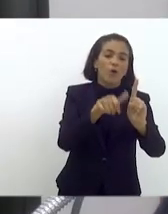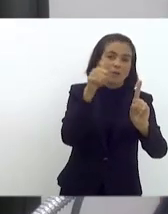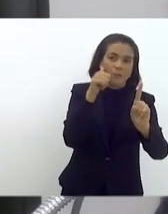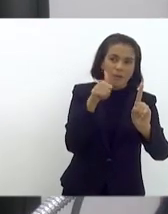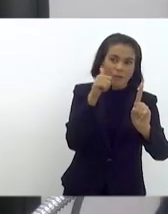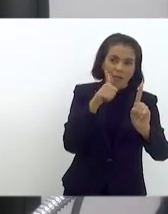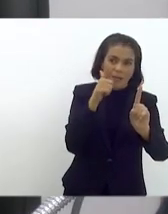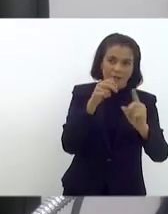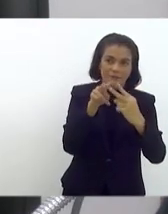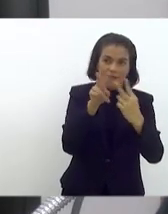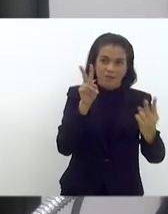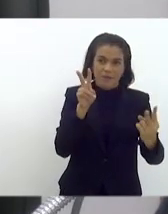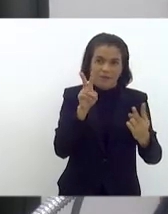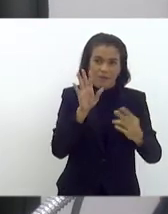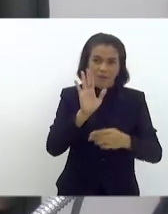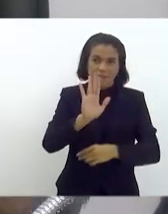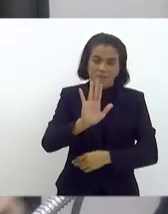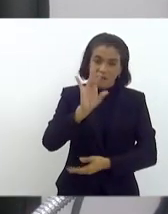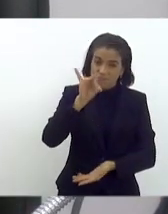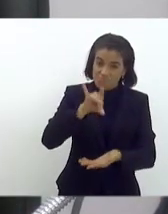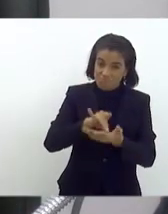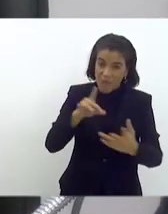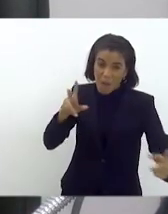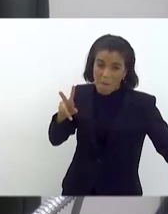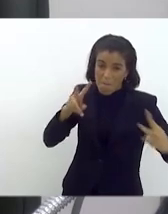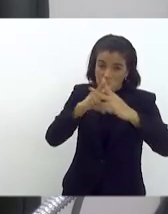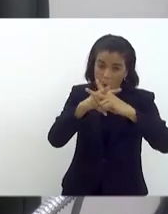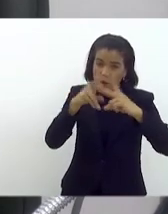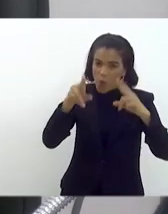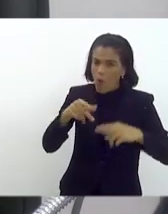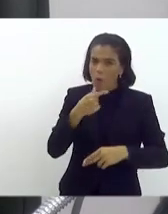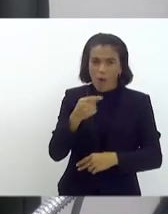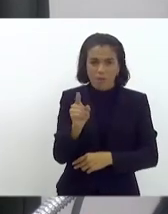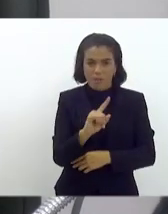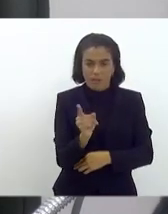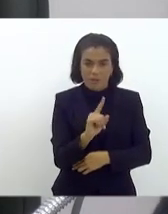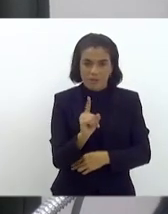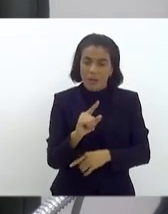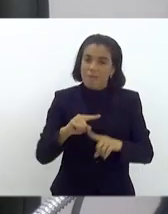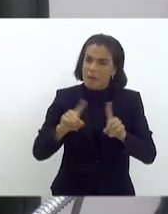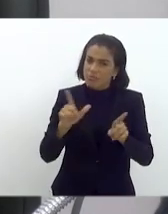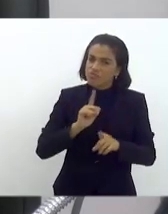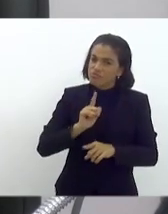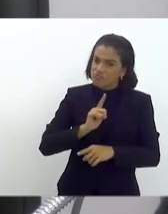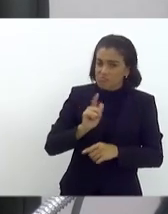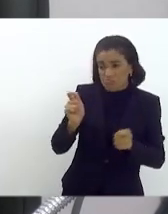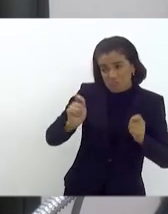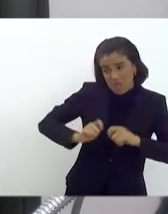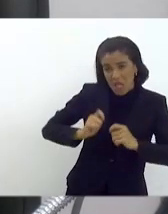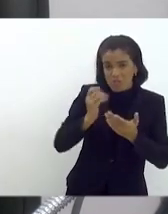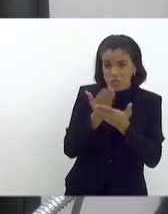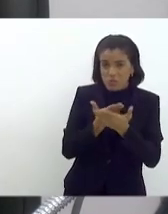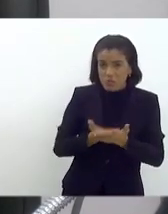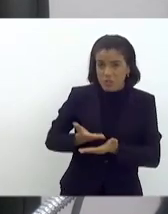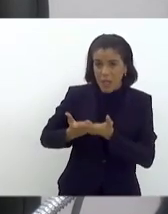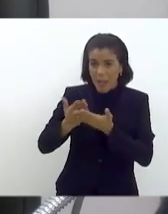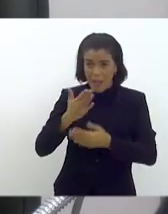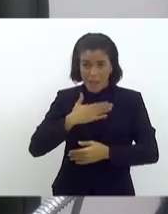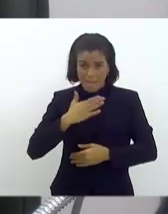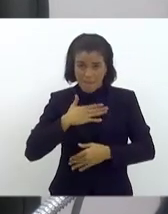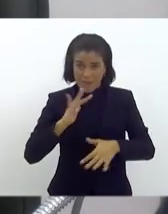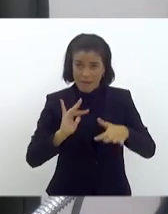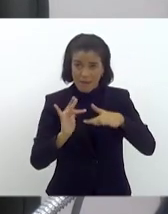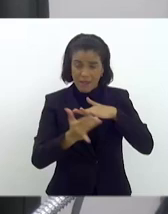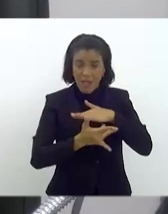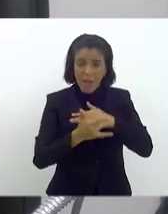só que não chegamos às vezes de fato como os homens que essa nossa preocupação mas se um estudo puder ser feito a minha rede social se você abrir os